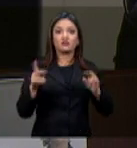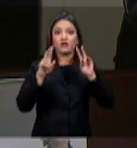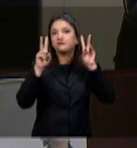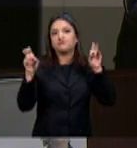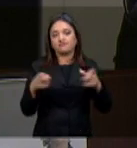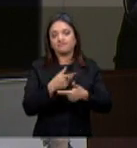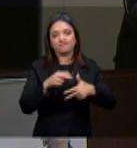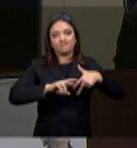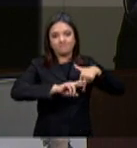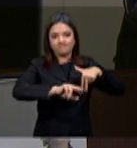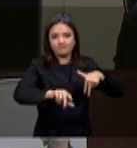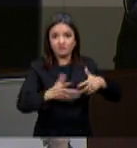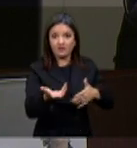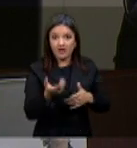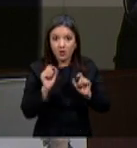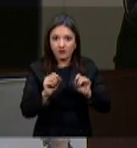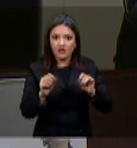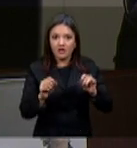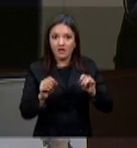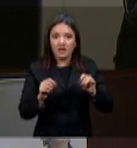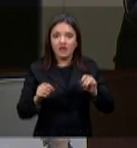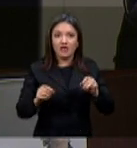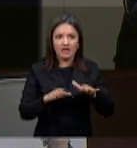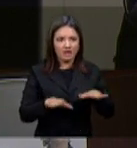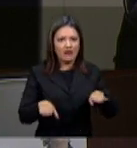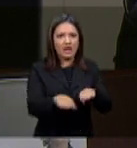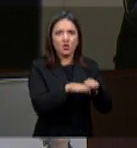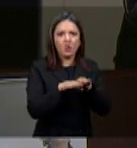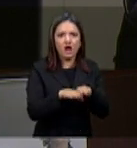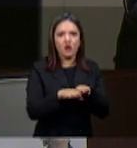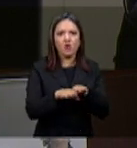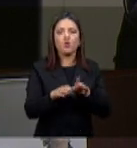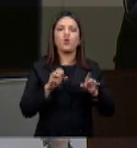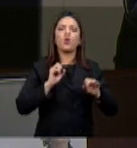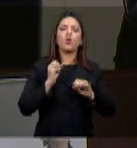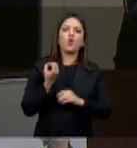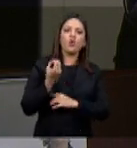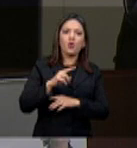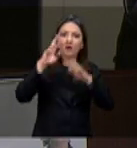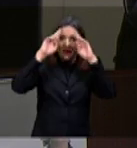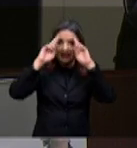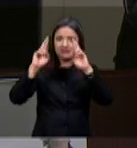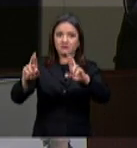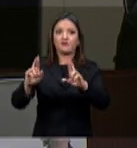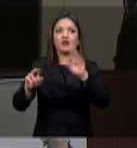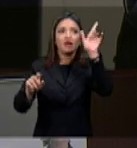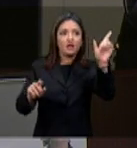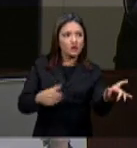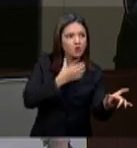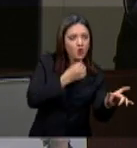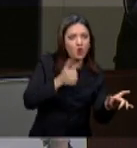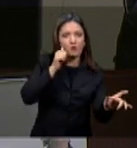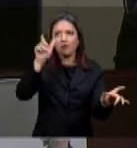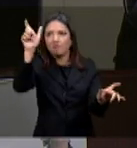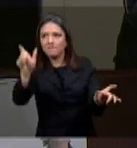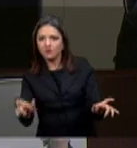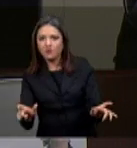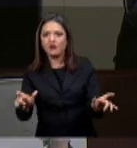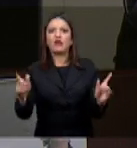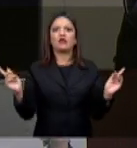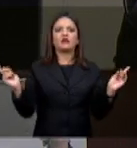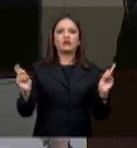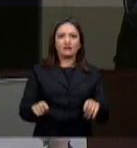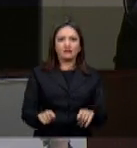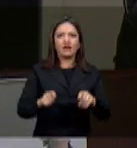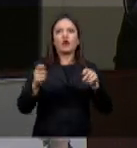quer? Igualdade ou equivalência entre mulheres, homens e os demais gêneros que hoje já temos condições de